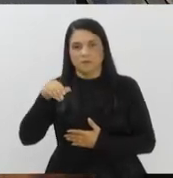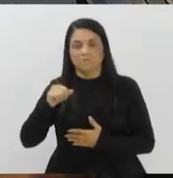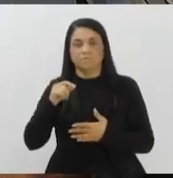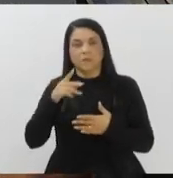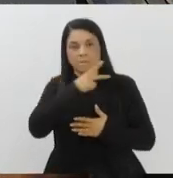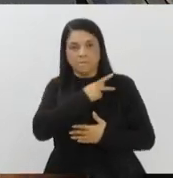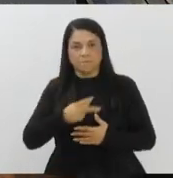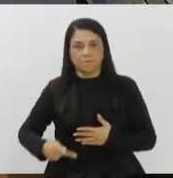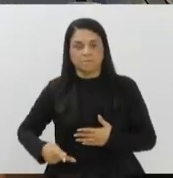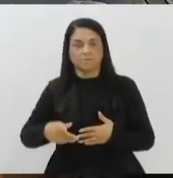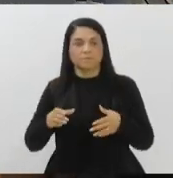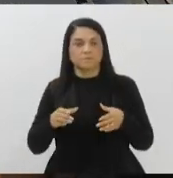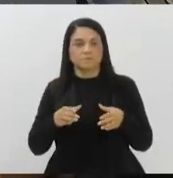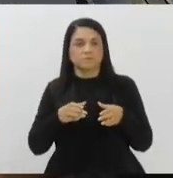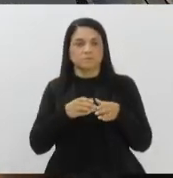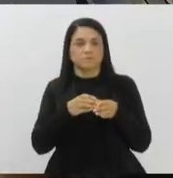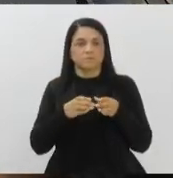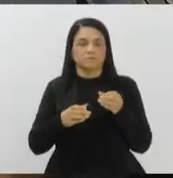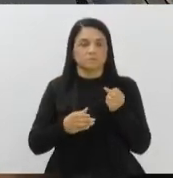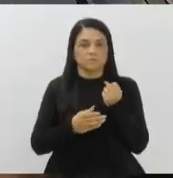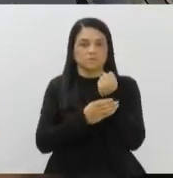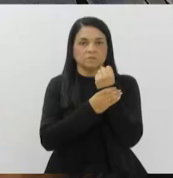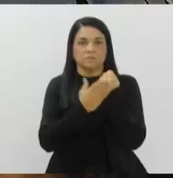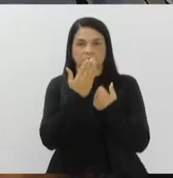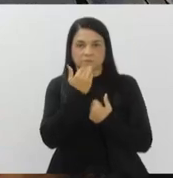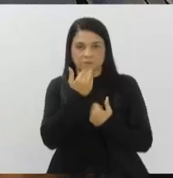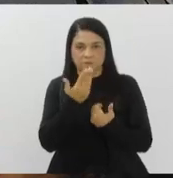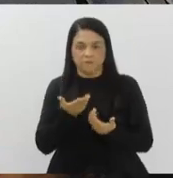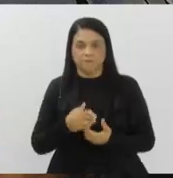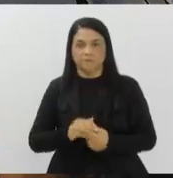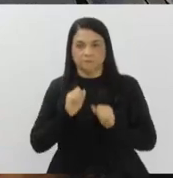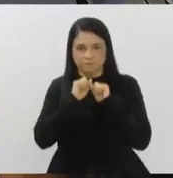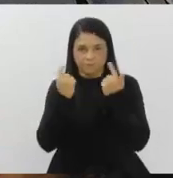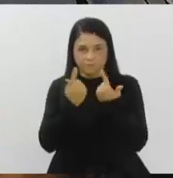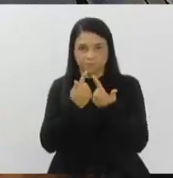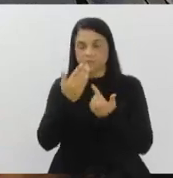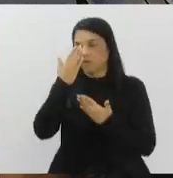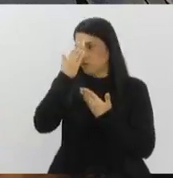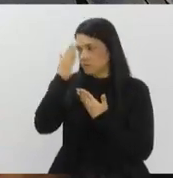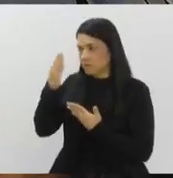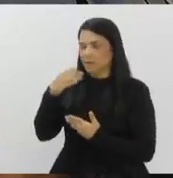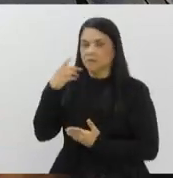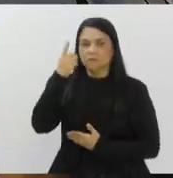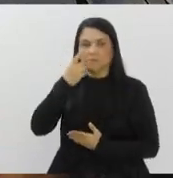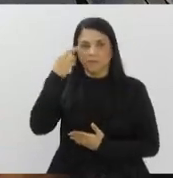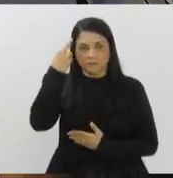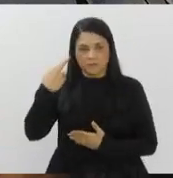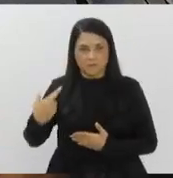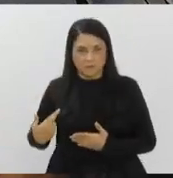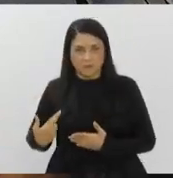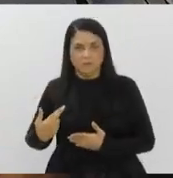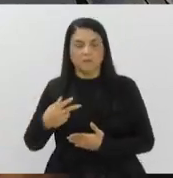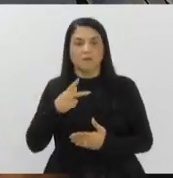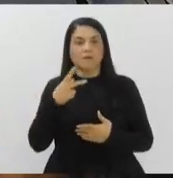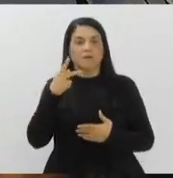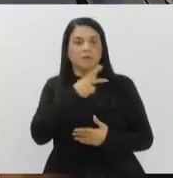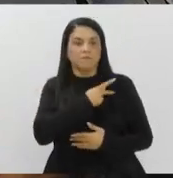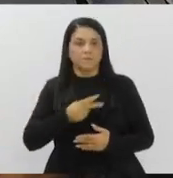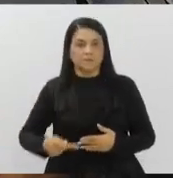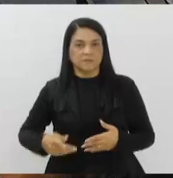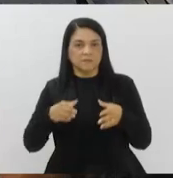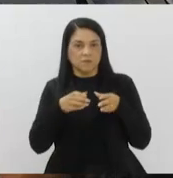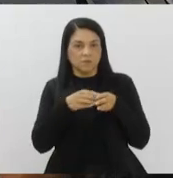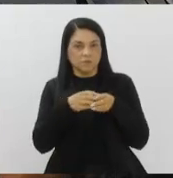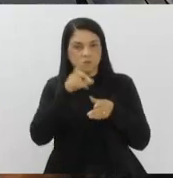Segurança Alimentar desta casa. Obrigada, deputada Renata Souza, que é presidenta da Comissão de Defesa